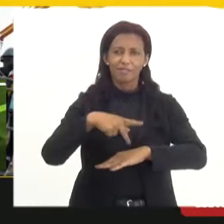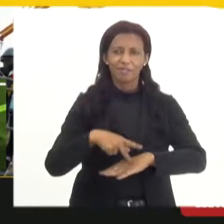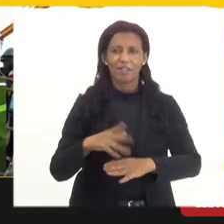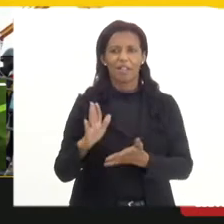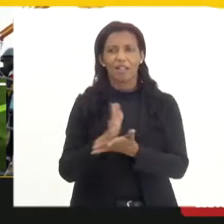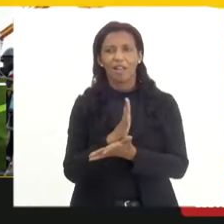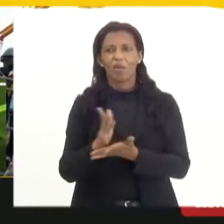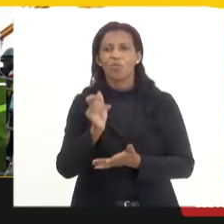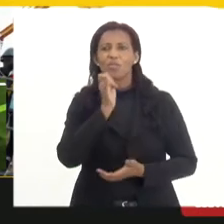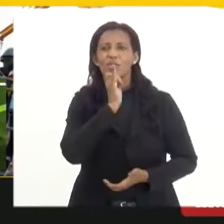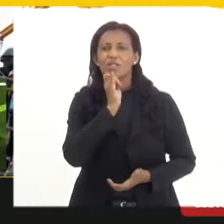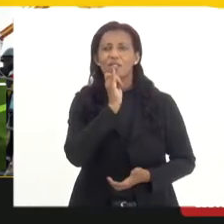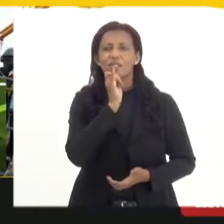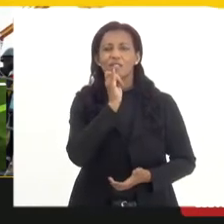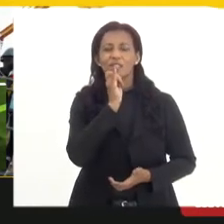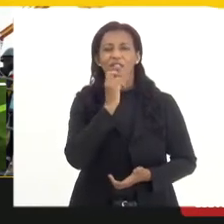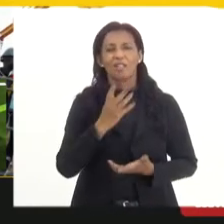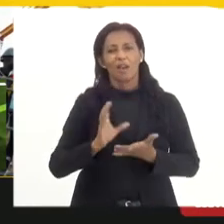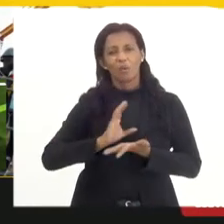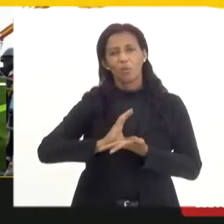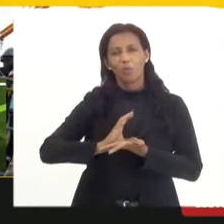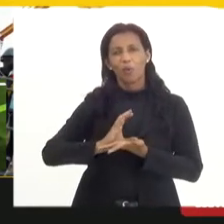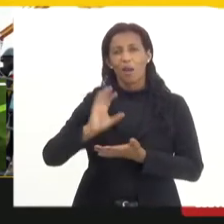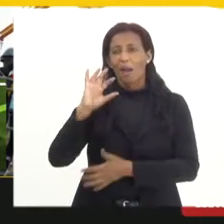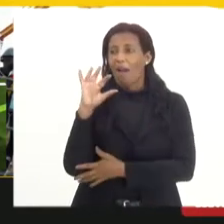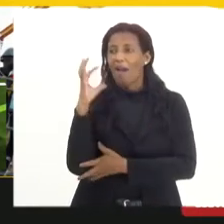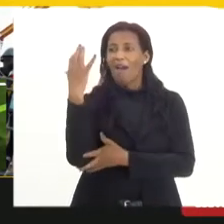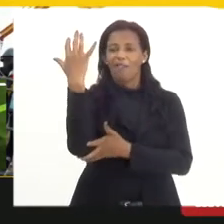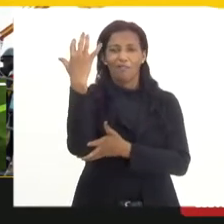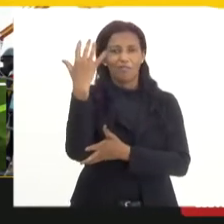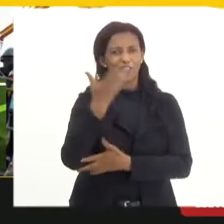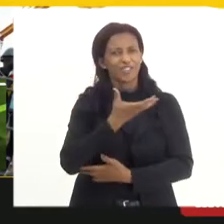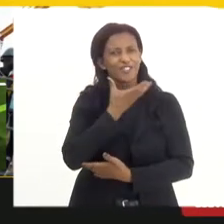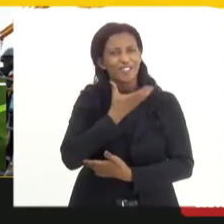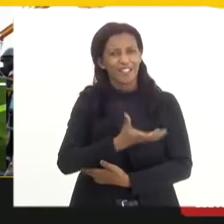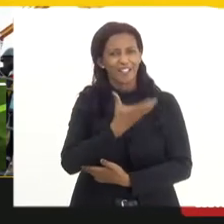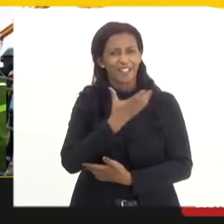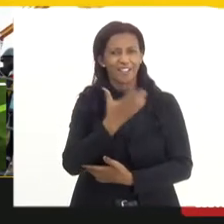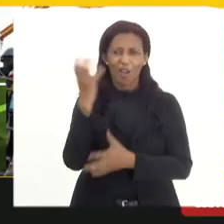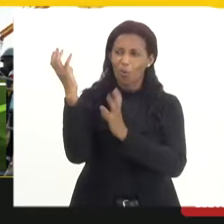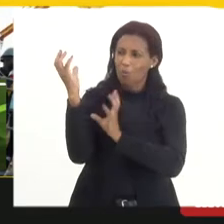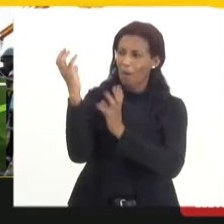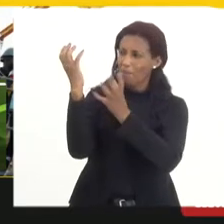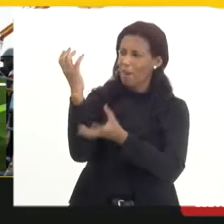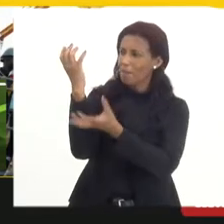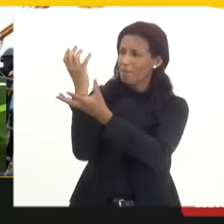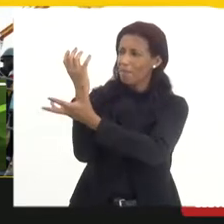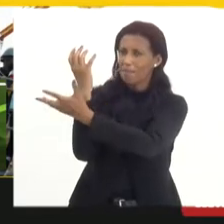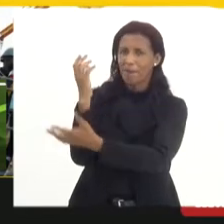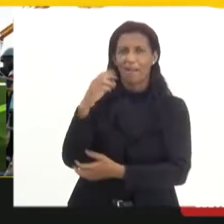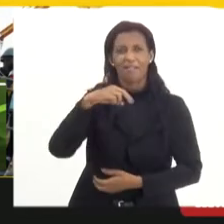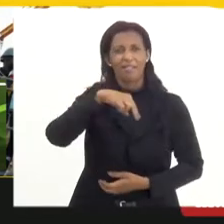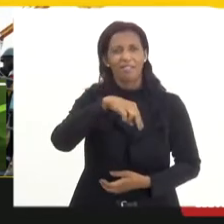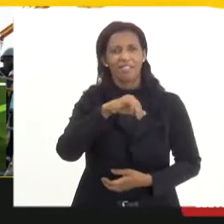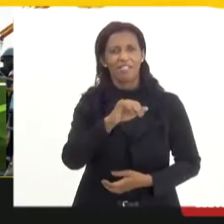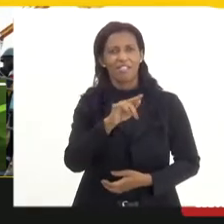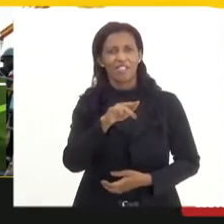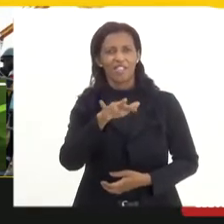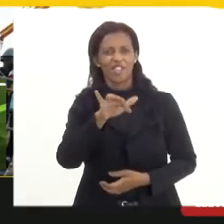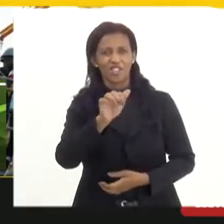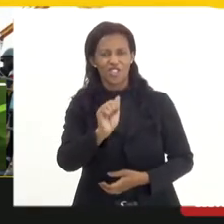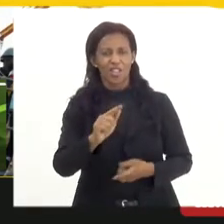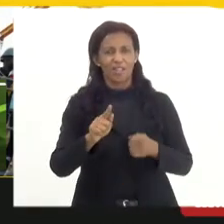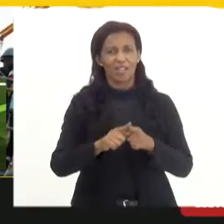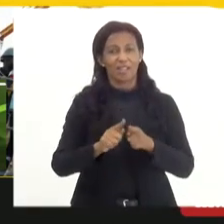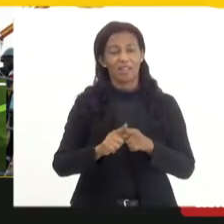Alguns exemplos são o fornecimento de árvores de Natal no projeto Bonga, fase 2, na Nigéria, e a usinagem de